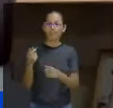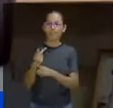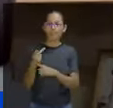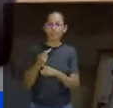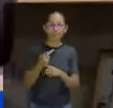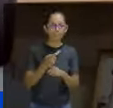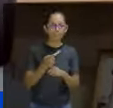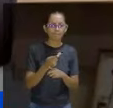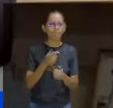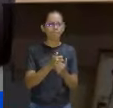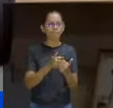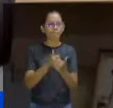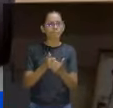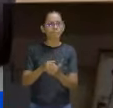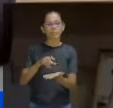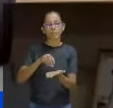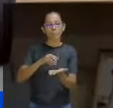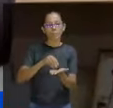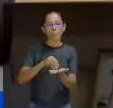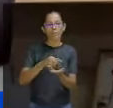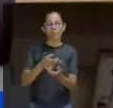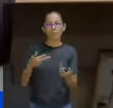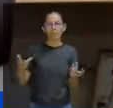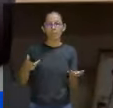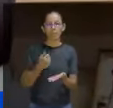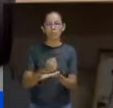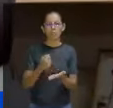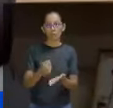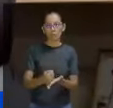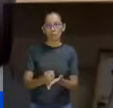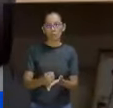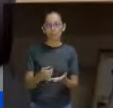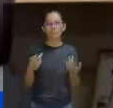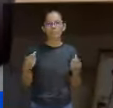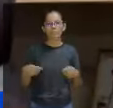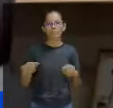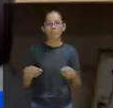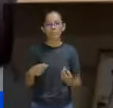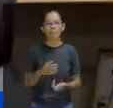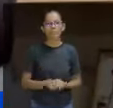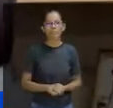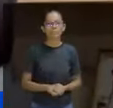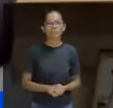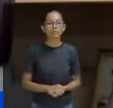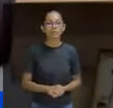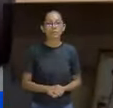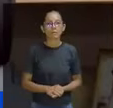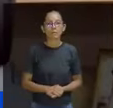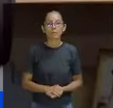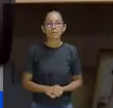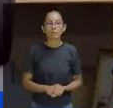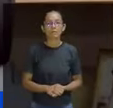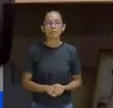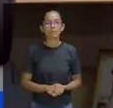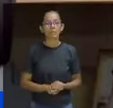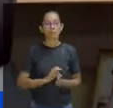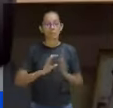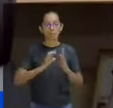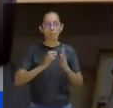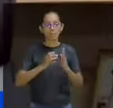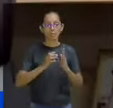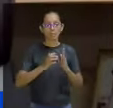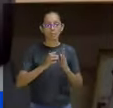período, cópia de todos os documentos que eram de domínio público. Porque, Excelência, no partido a gente não tinha acesso nem aos